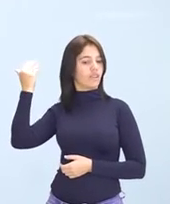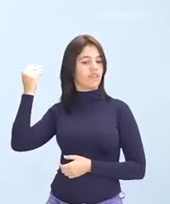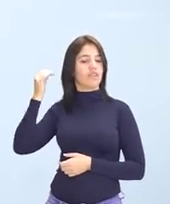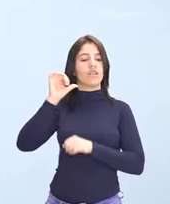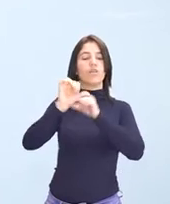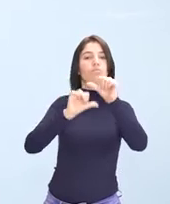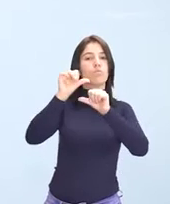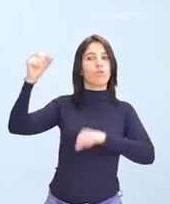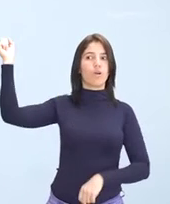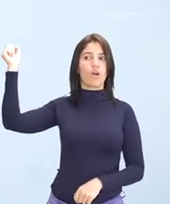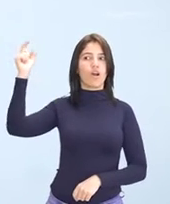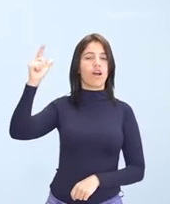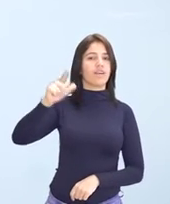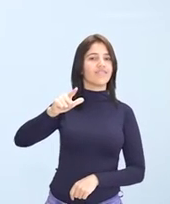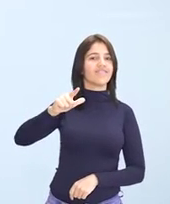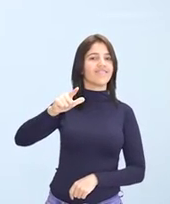Depois, mudou-se.